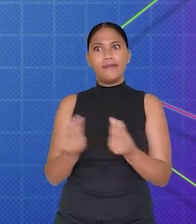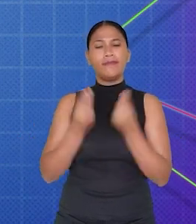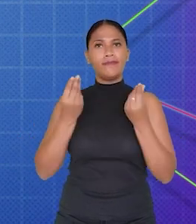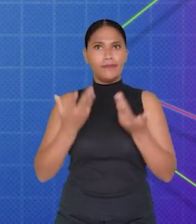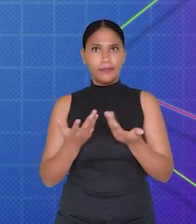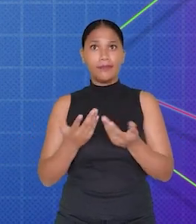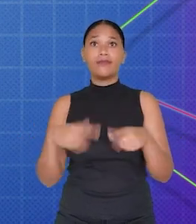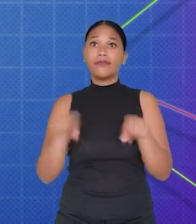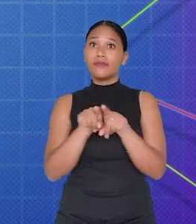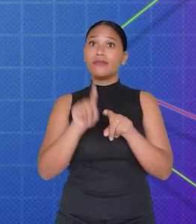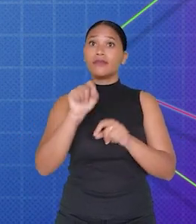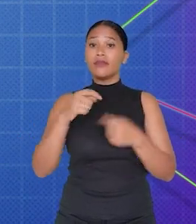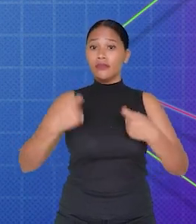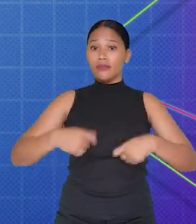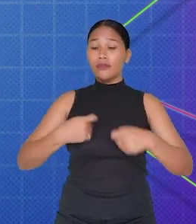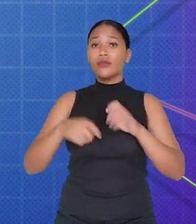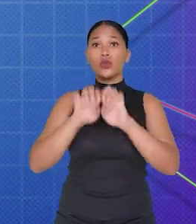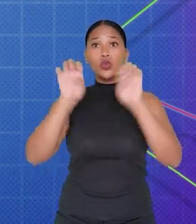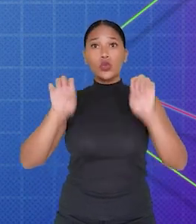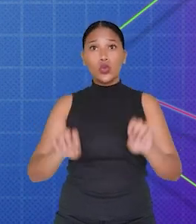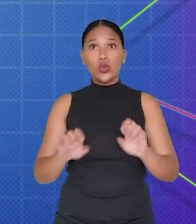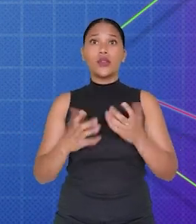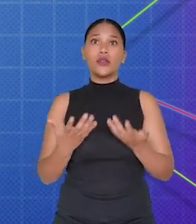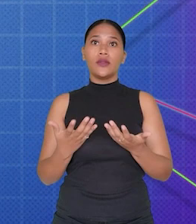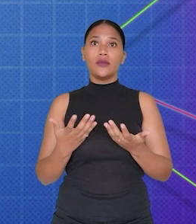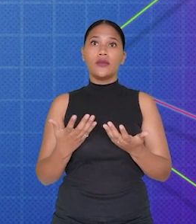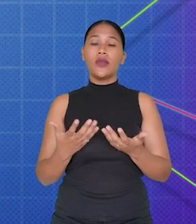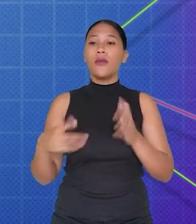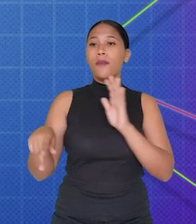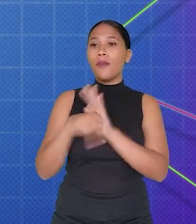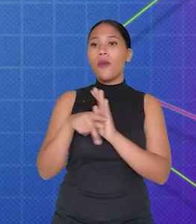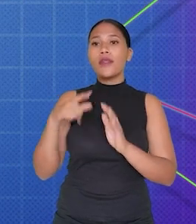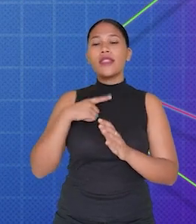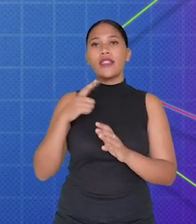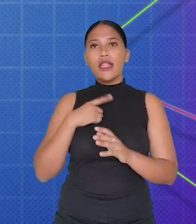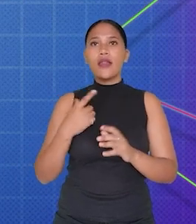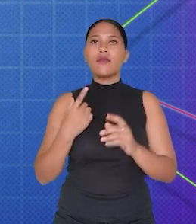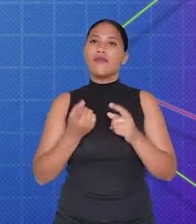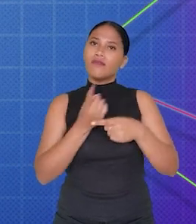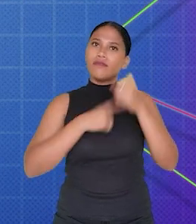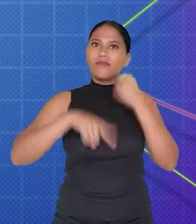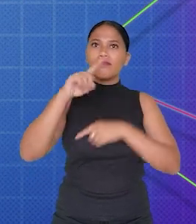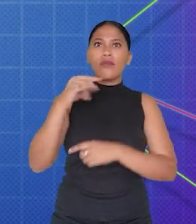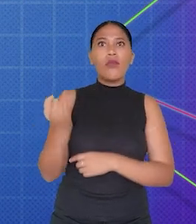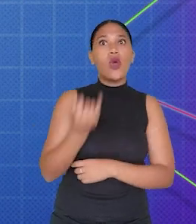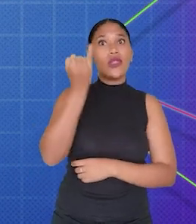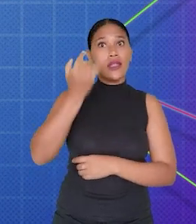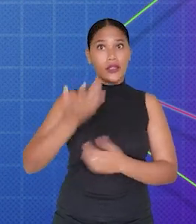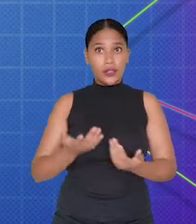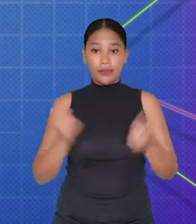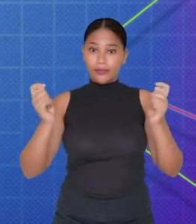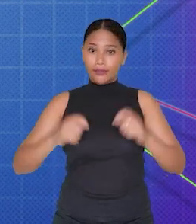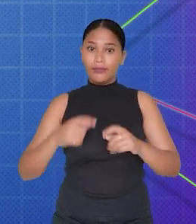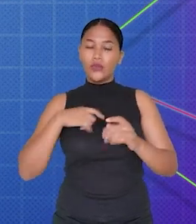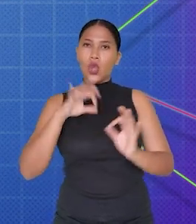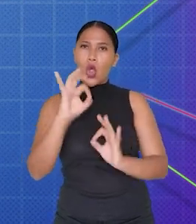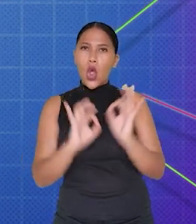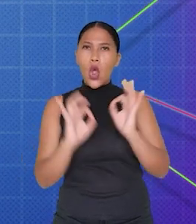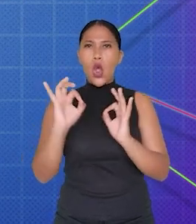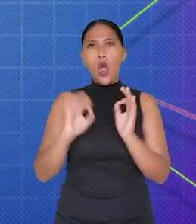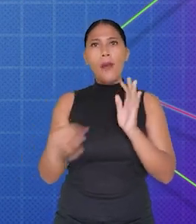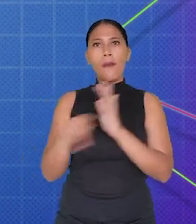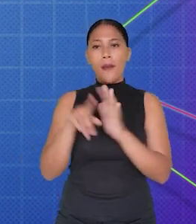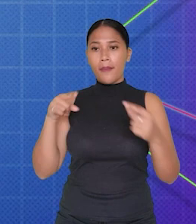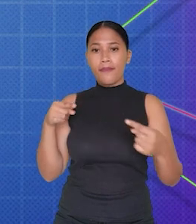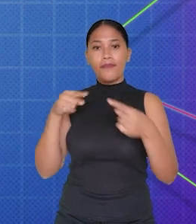envolvente. Além disso, é preciso ter uma estrutura sólida para o jogo, incluindo pontos de virada e eventos importantes, que possam ser